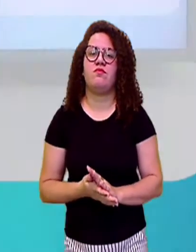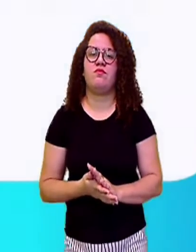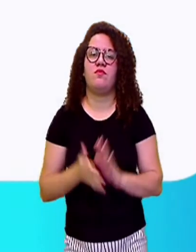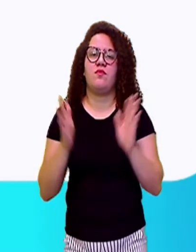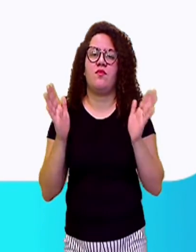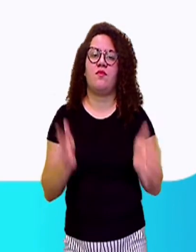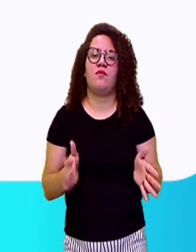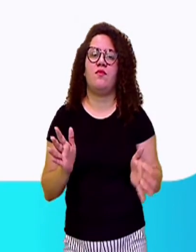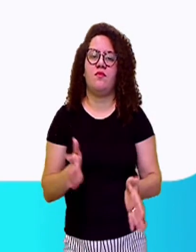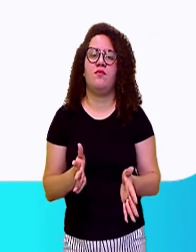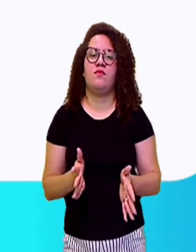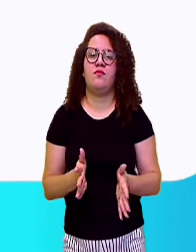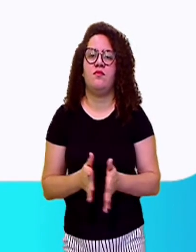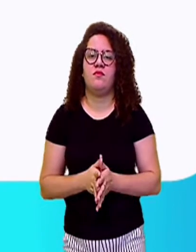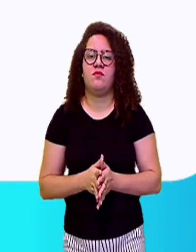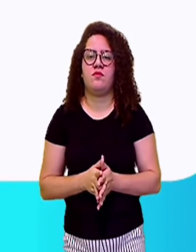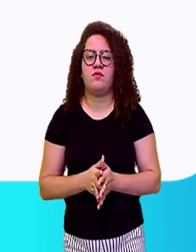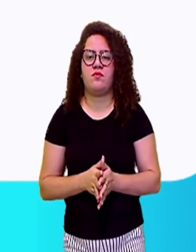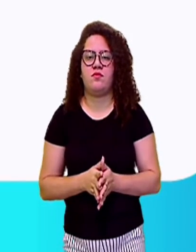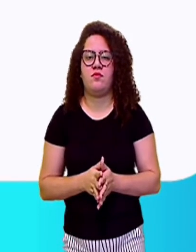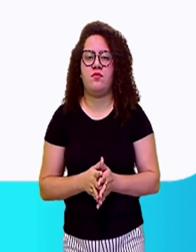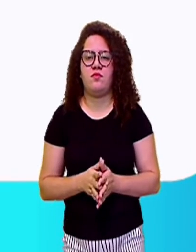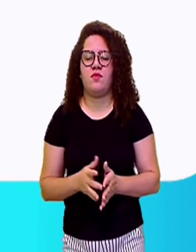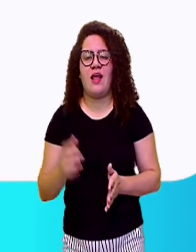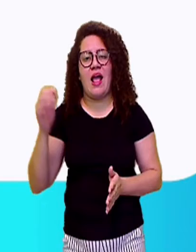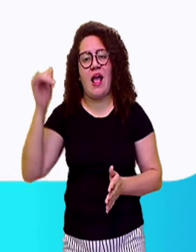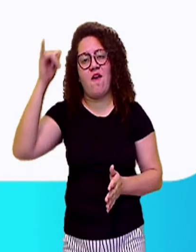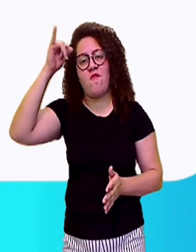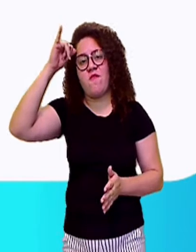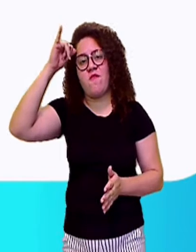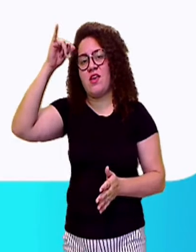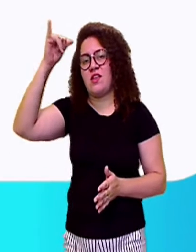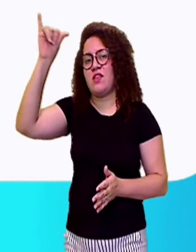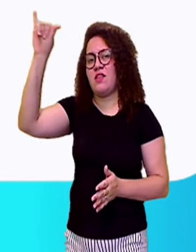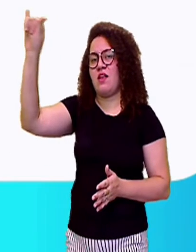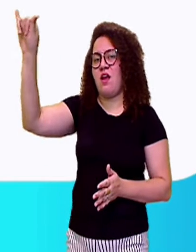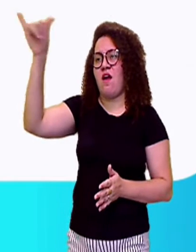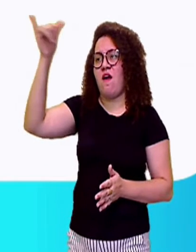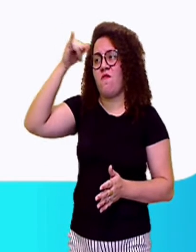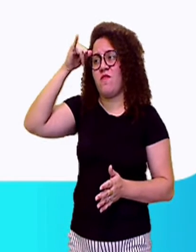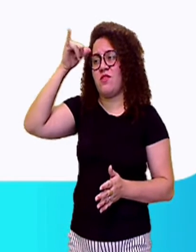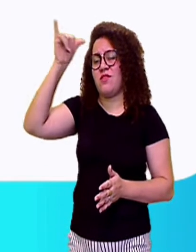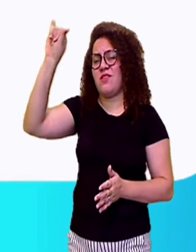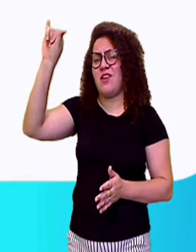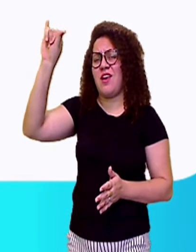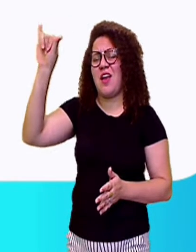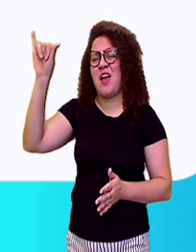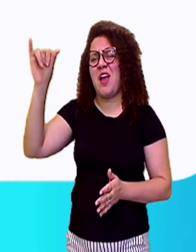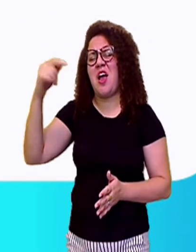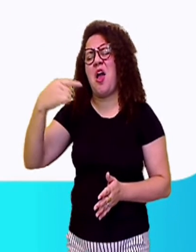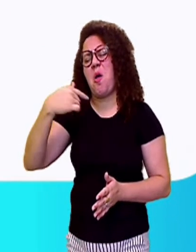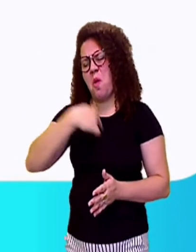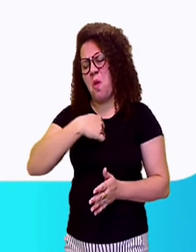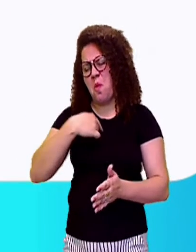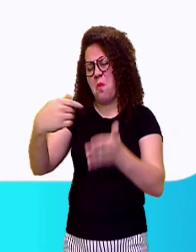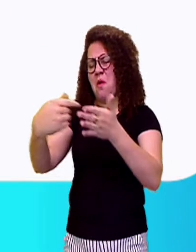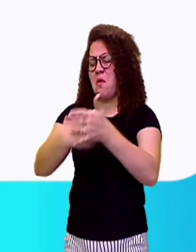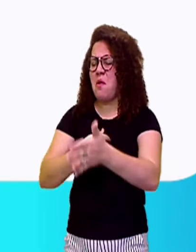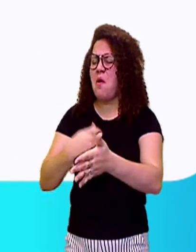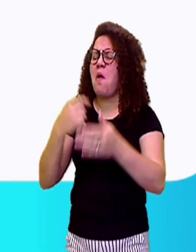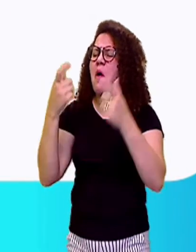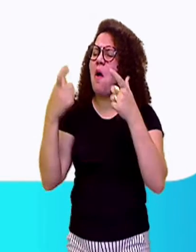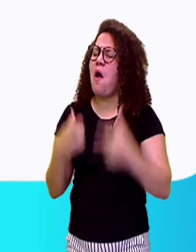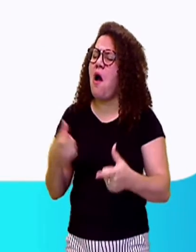Aqui, para concluir, né, para evitar a sensação de ficar se perguntando para onde foi o